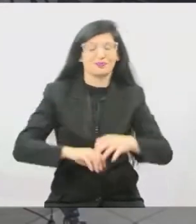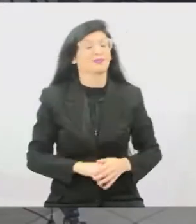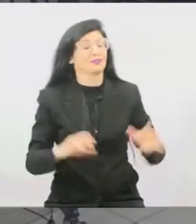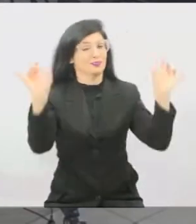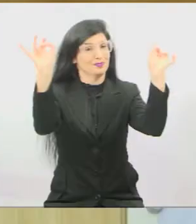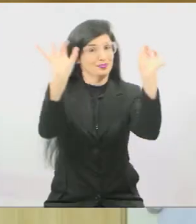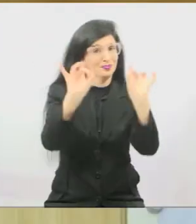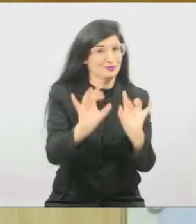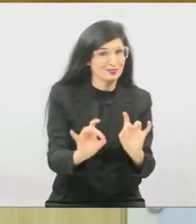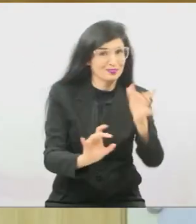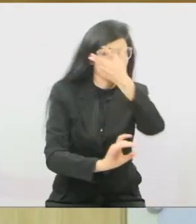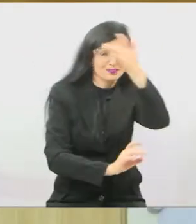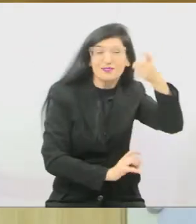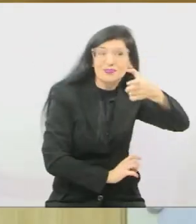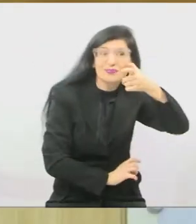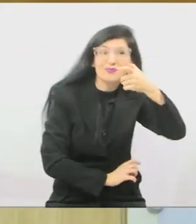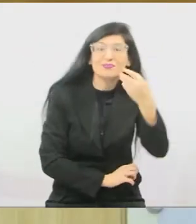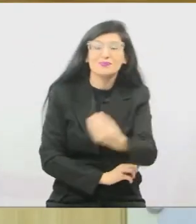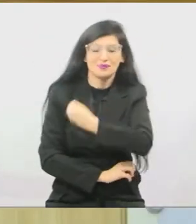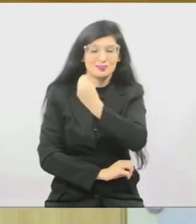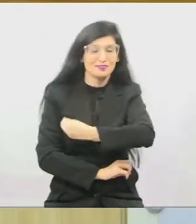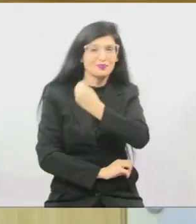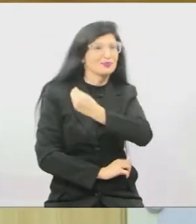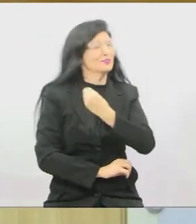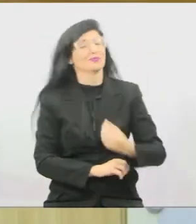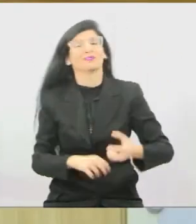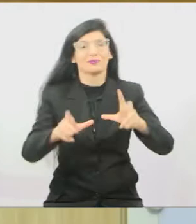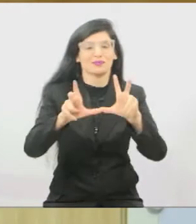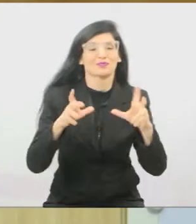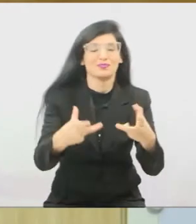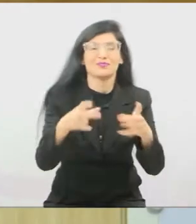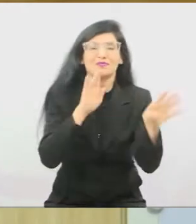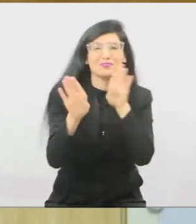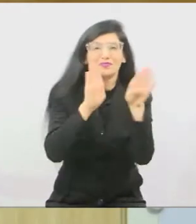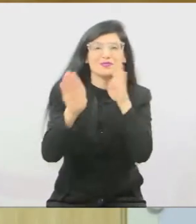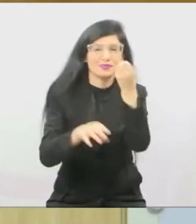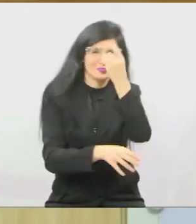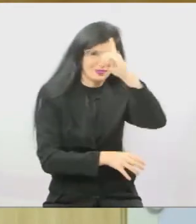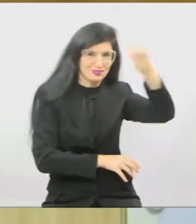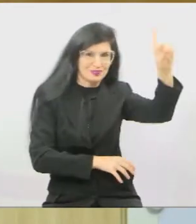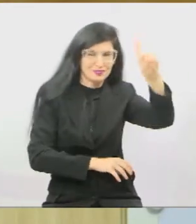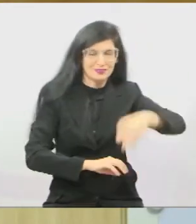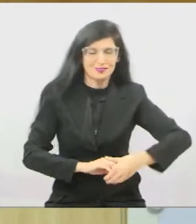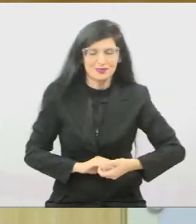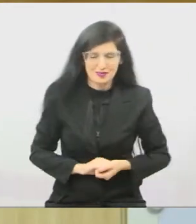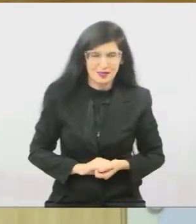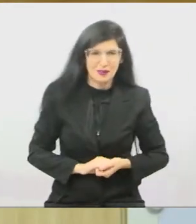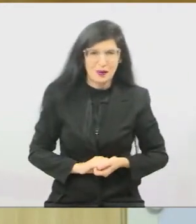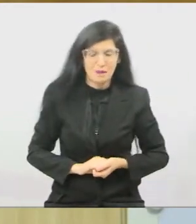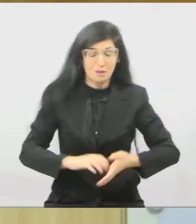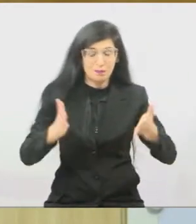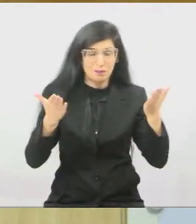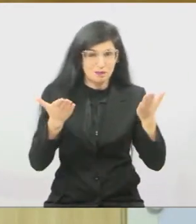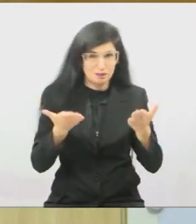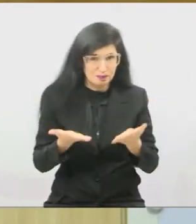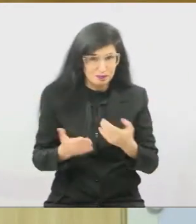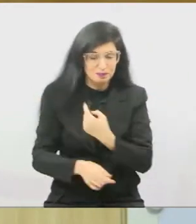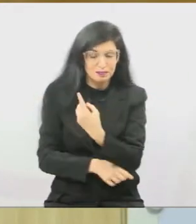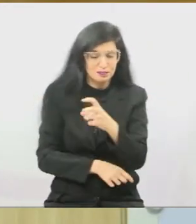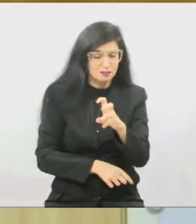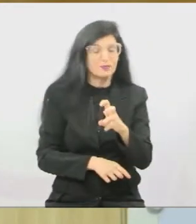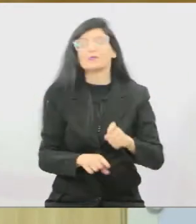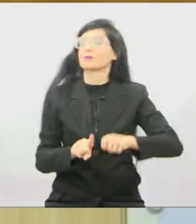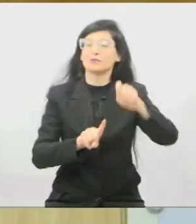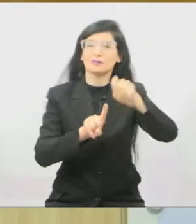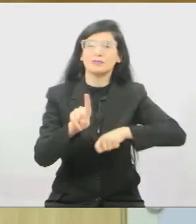especial aqueles que nos assistem ao vivo pela página da Câmara no Facebook, bom dia. Na presente data de 15 de